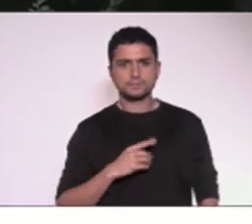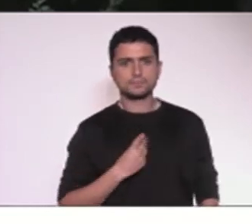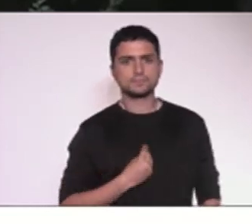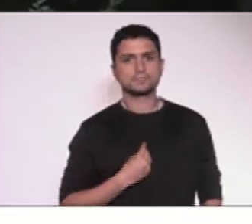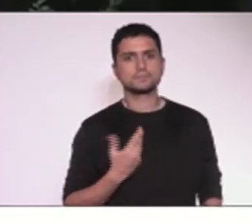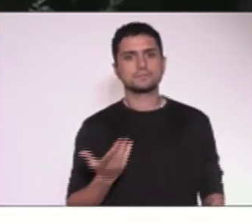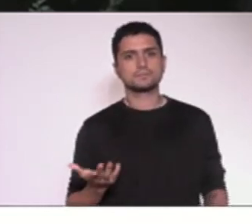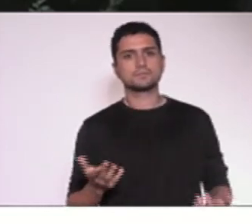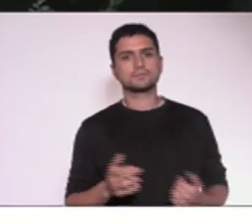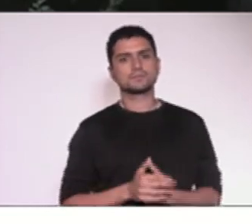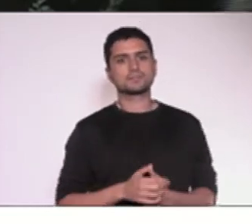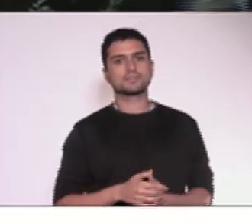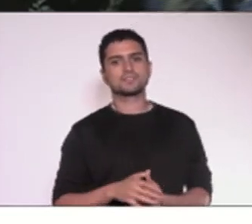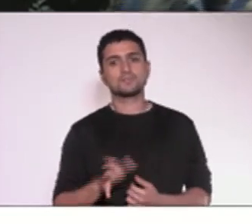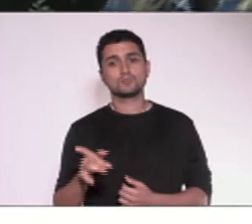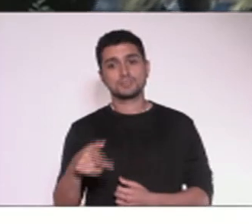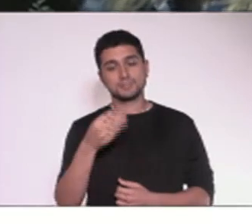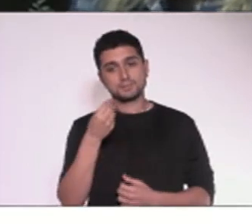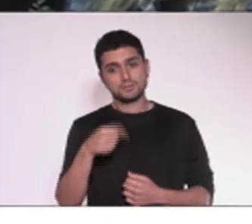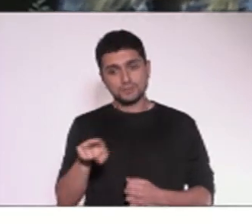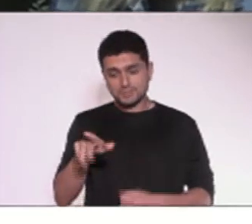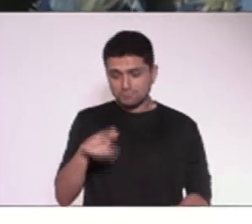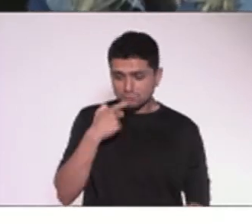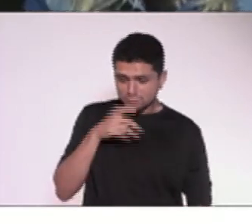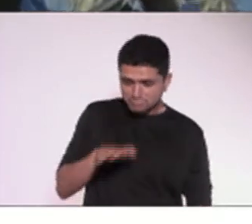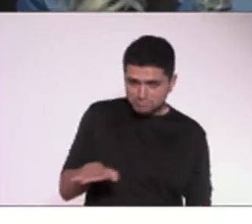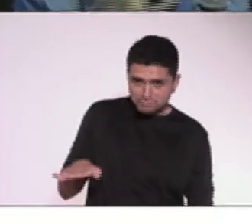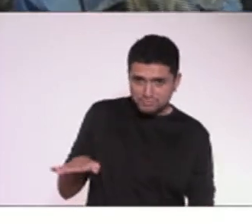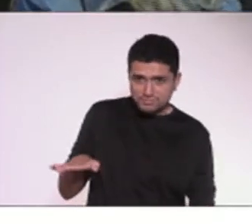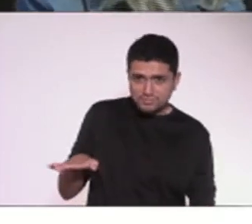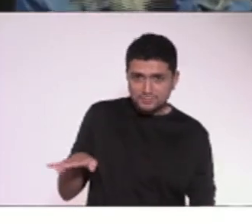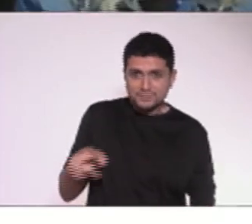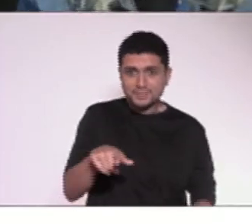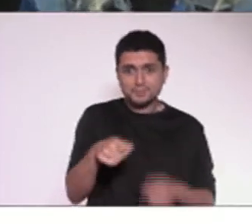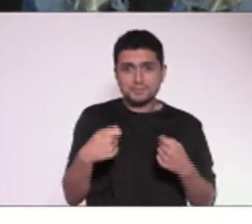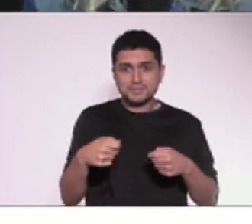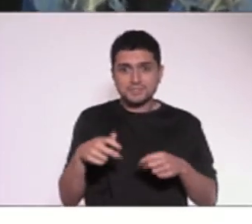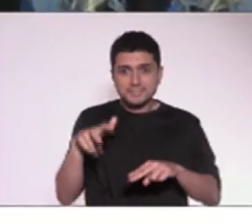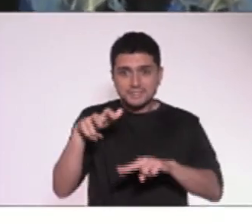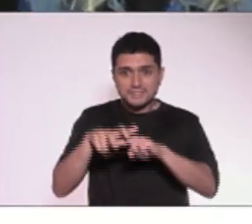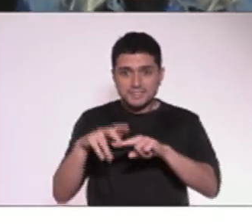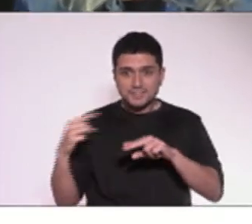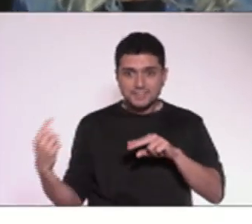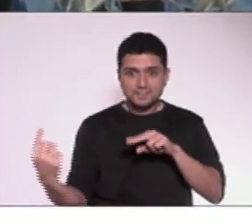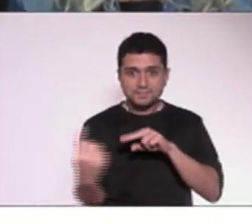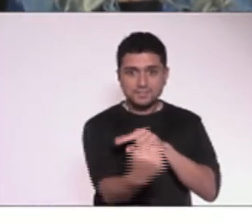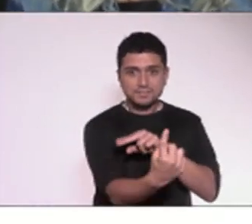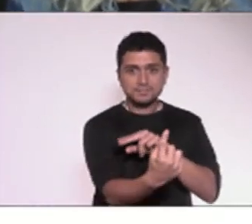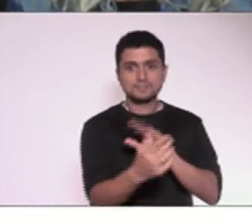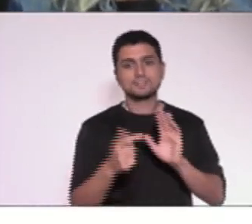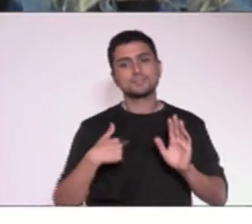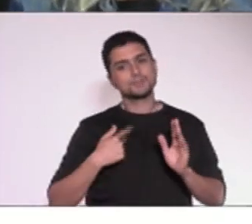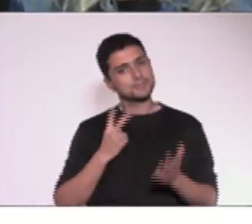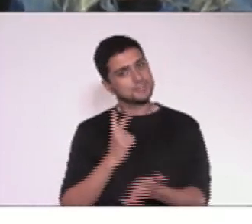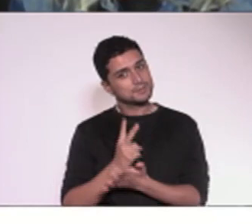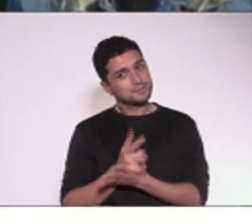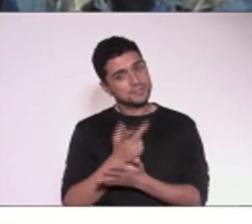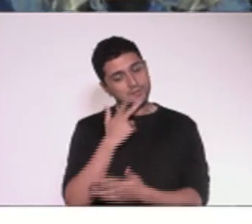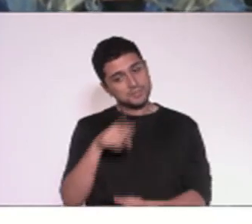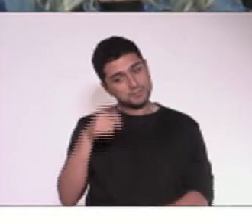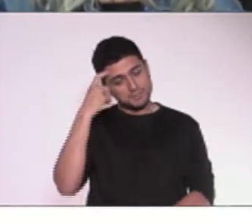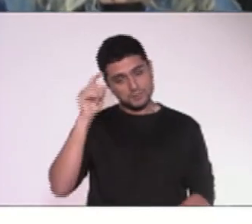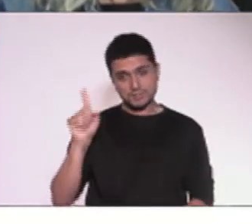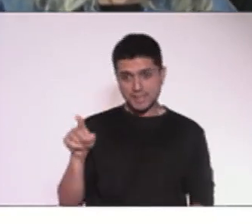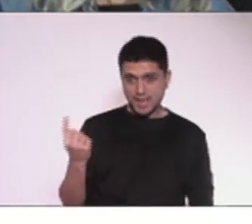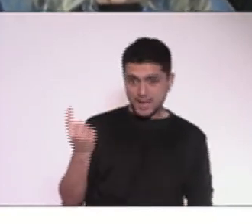Você devia, pelo seu tamanho, sentar mais à frente. Mas sempre te falei isso, né? Você acha que é alto,